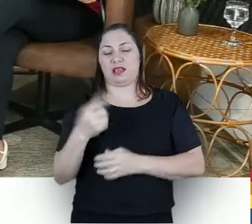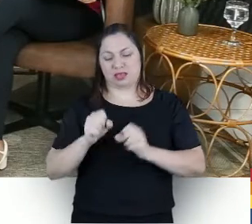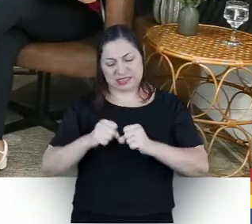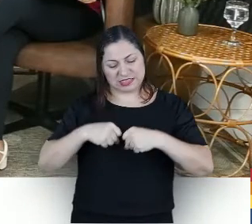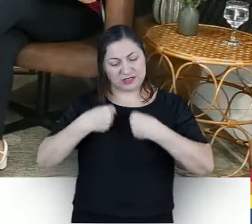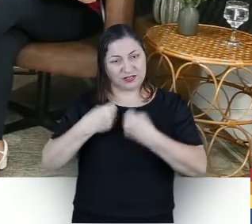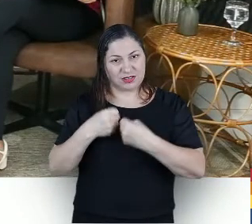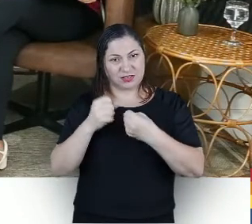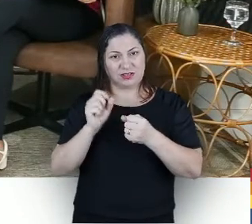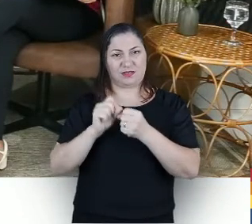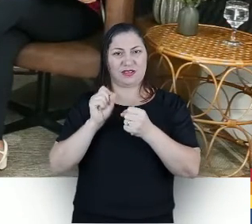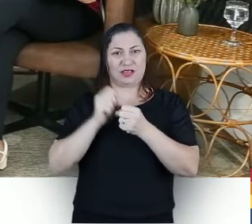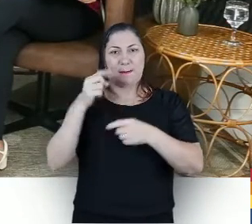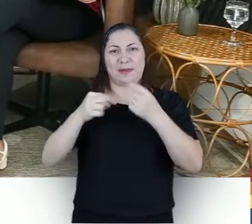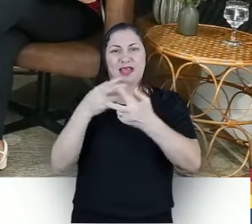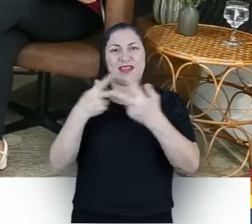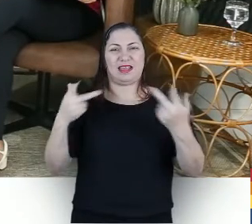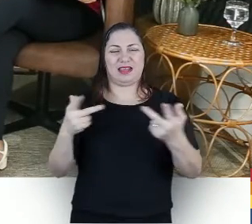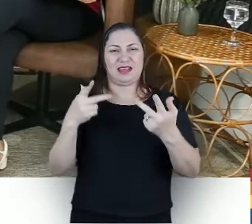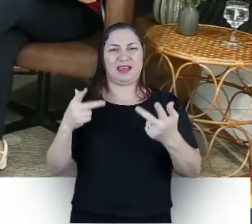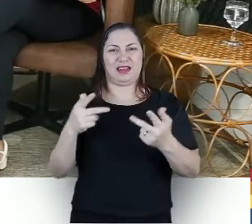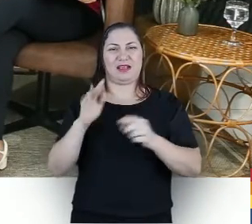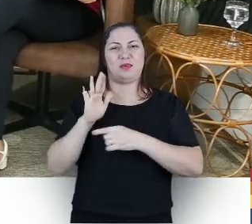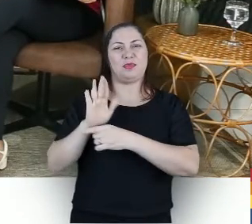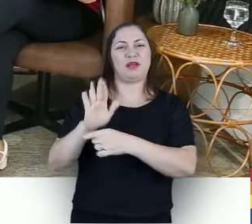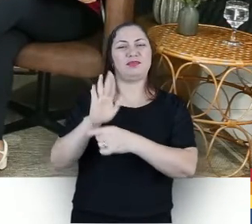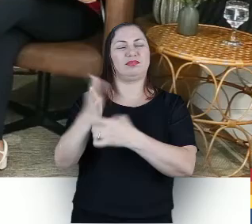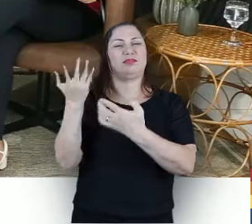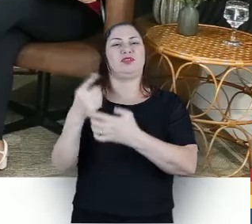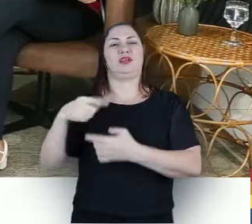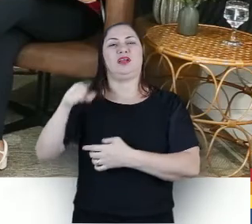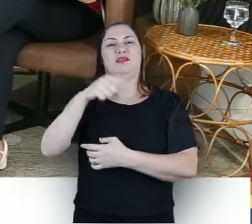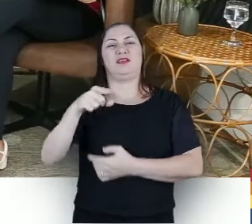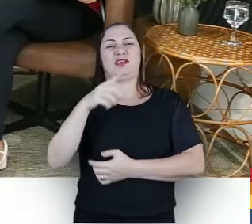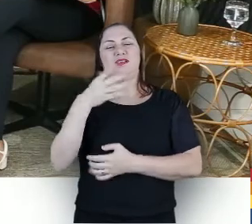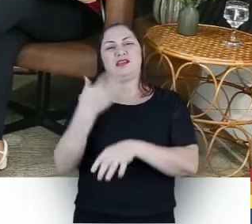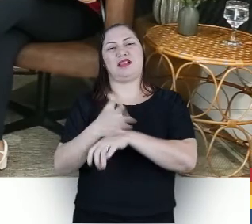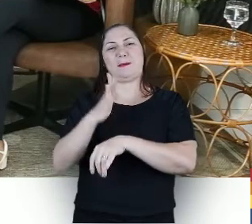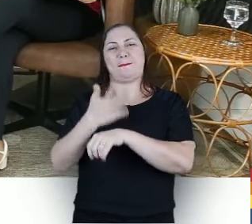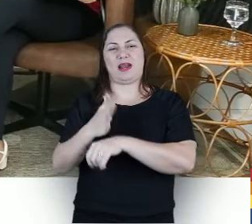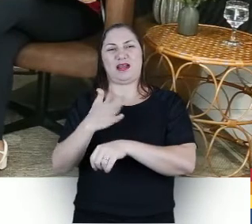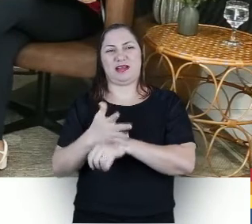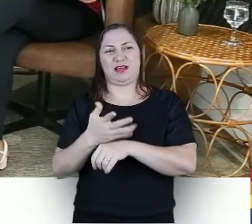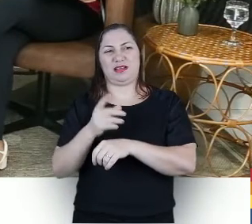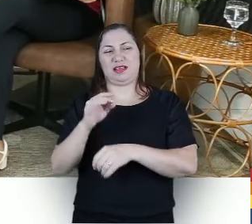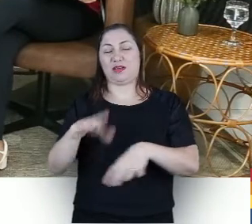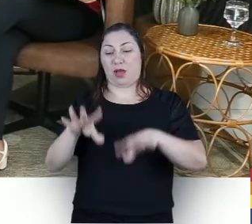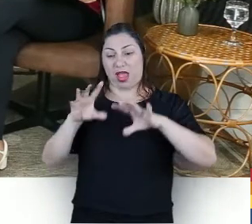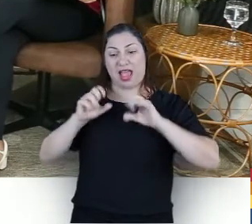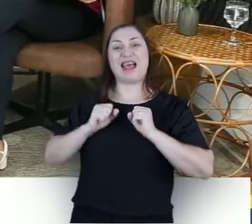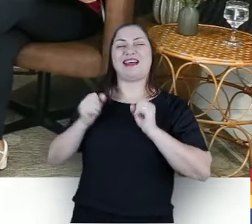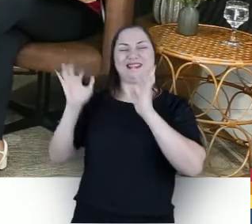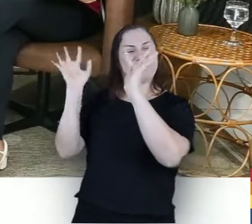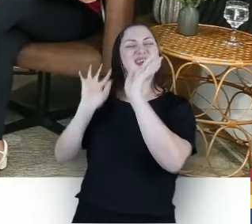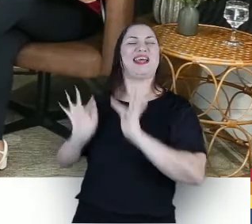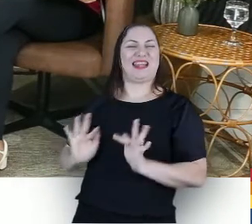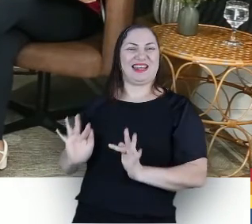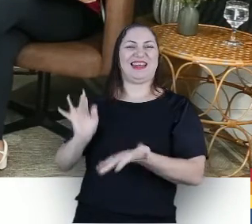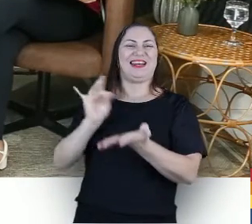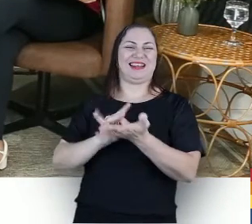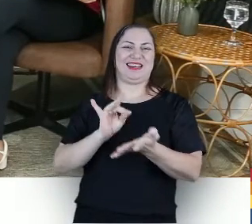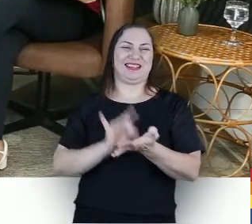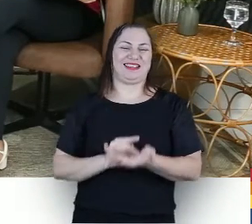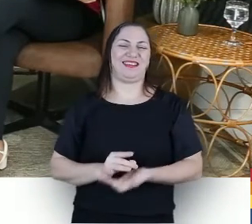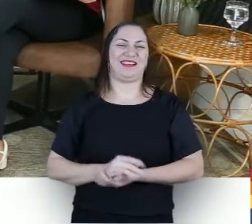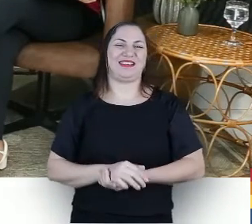né, nessa reformulação. E falando também como técnico, né, da supervisão de currículo, dizer para vocês que a